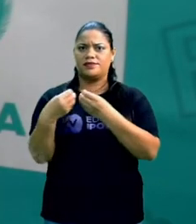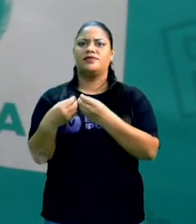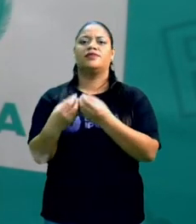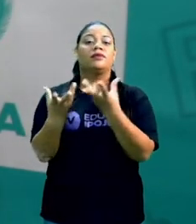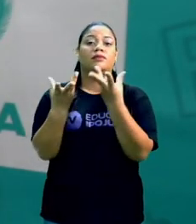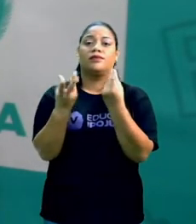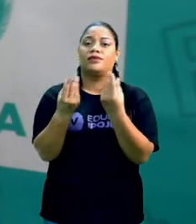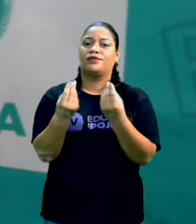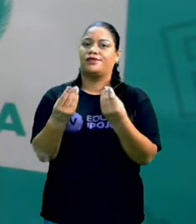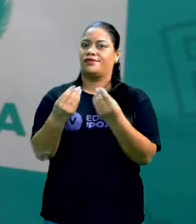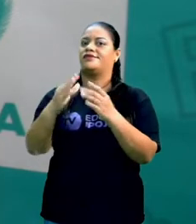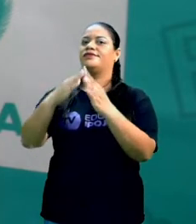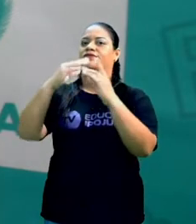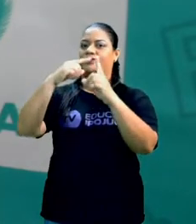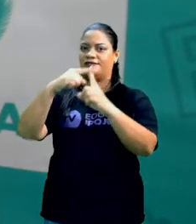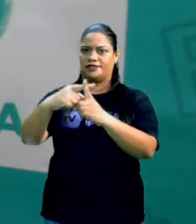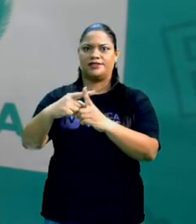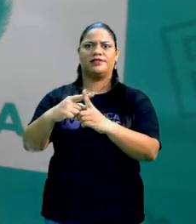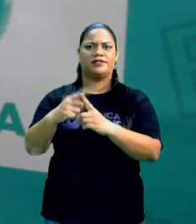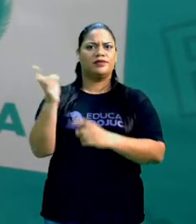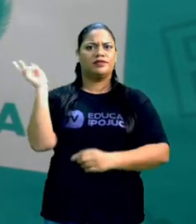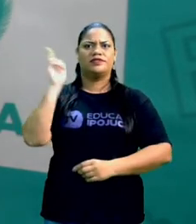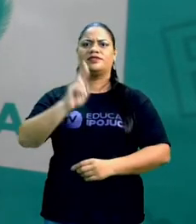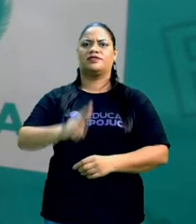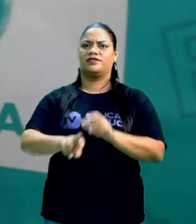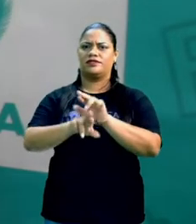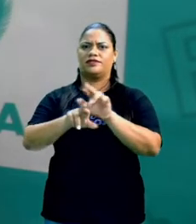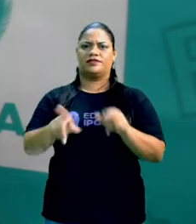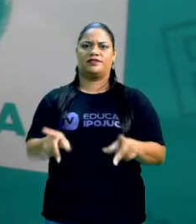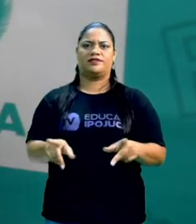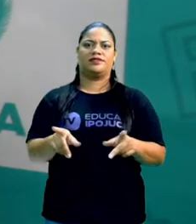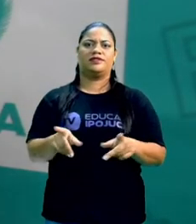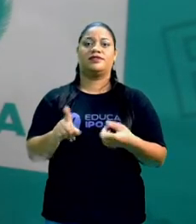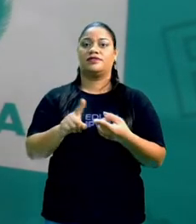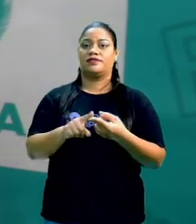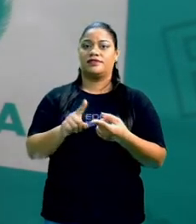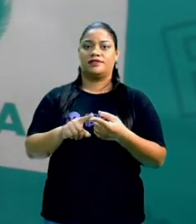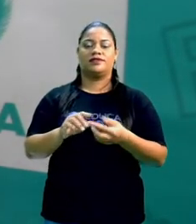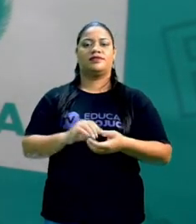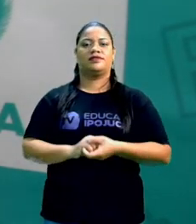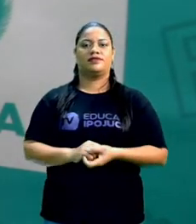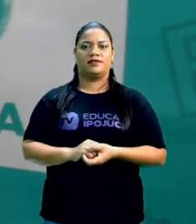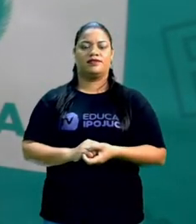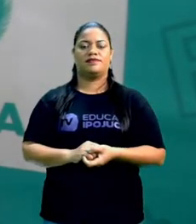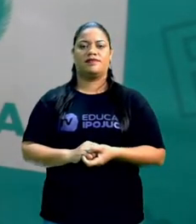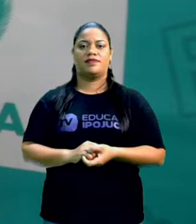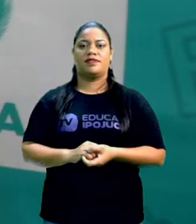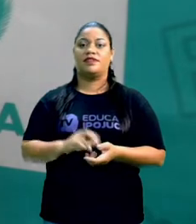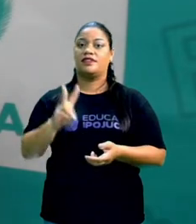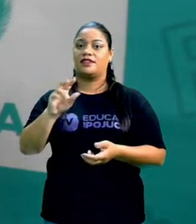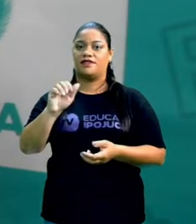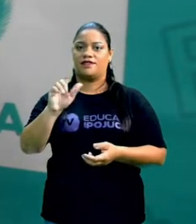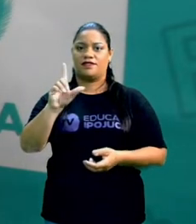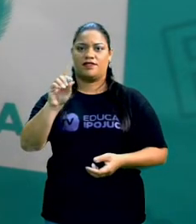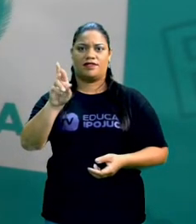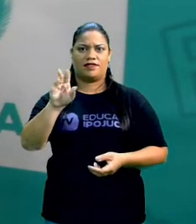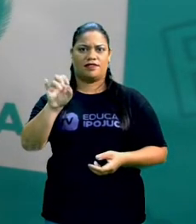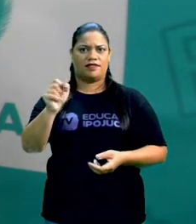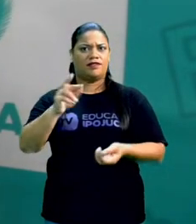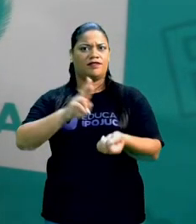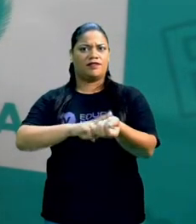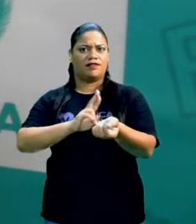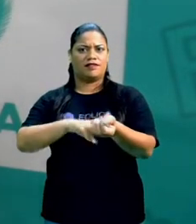gente vê muitas igrejas, muitas religiões. Tem também, ó, a diversidade de valores, de ritmos